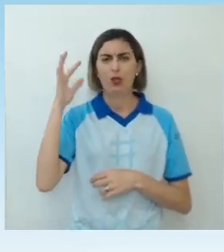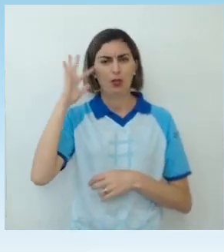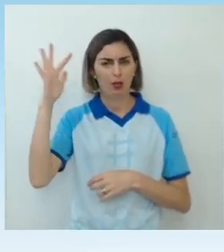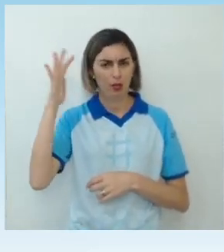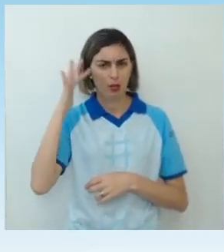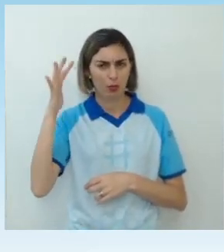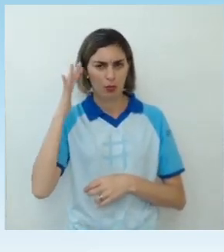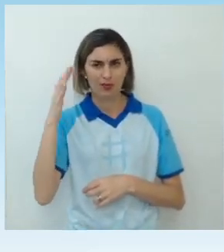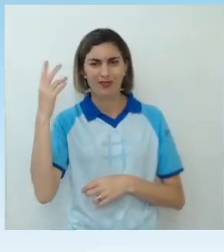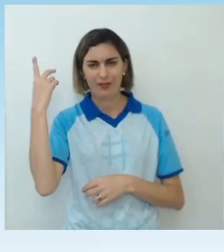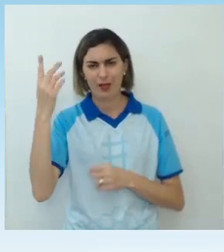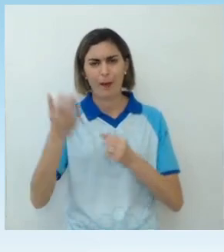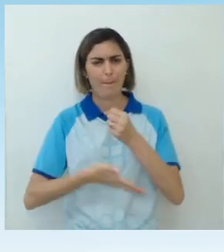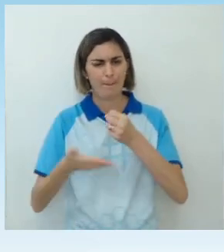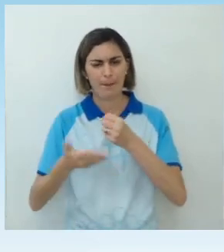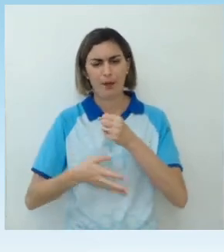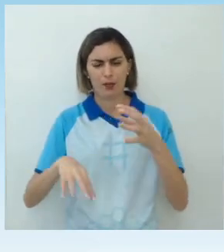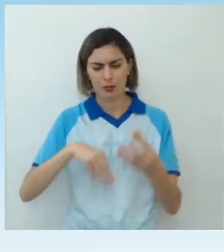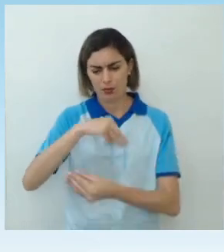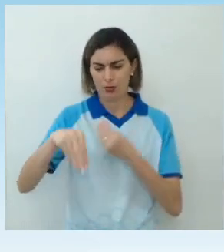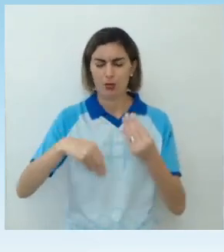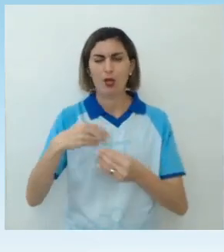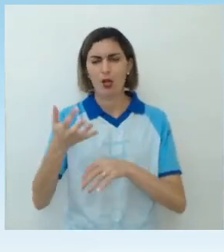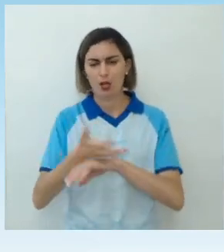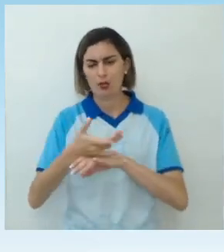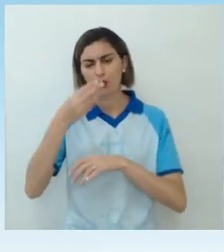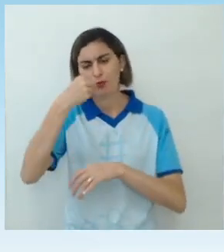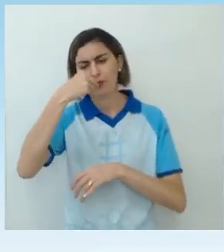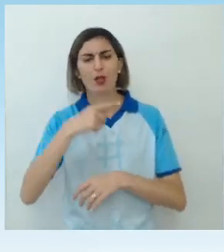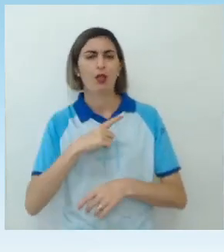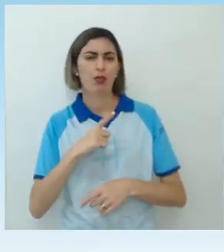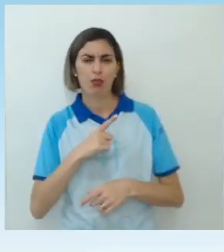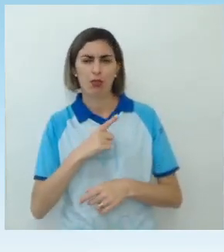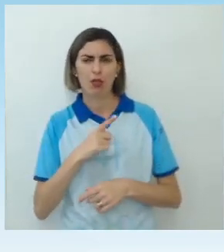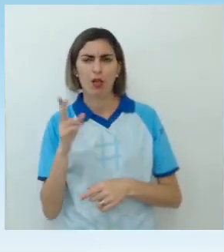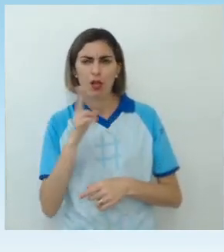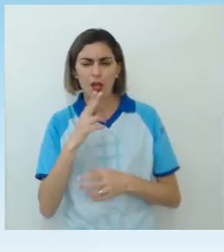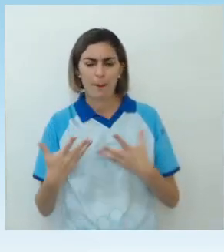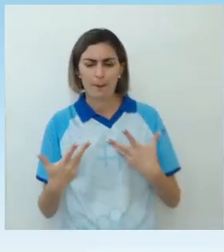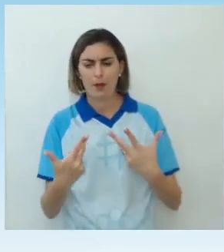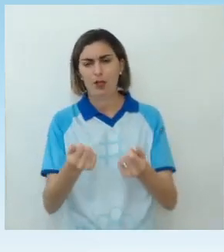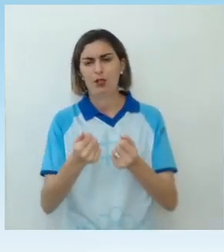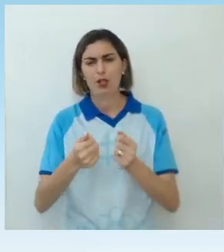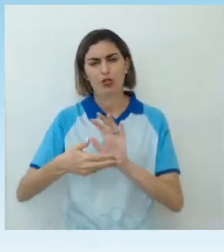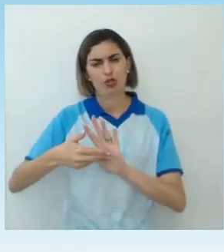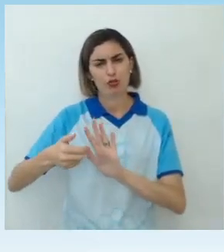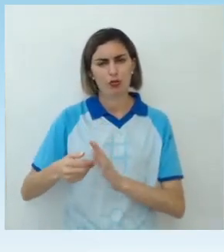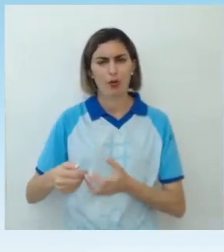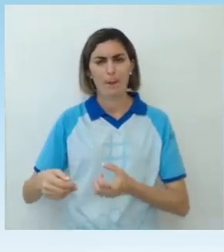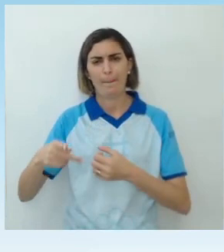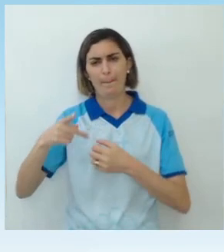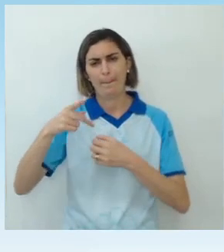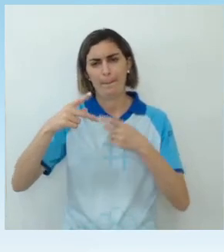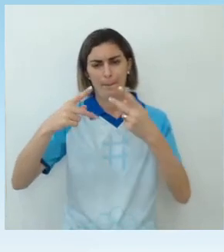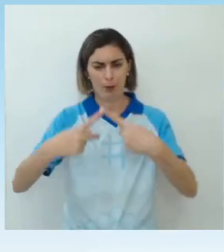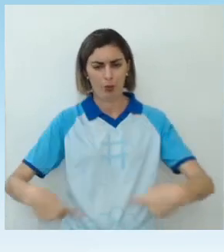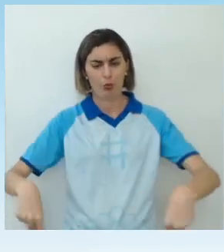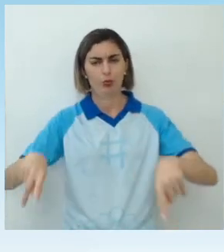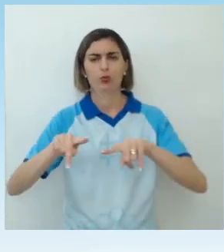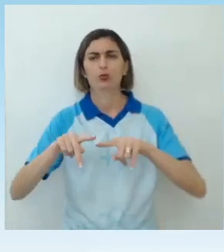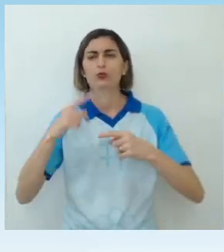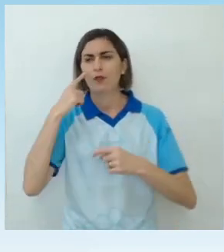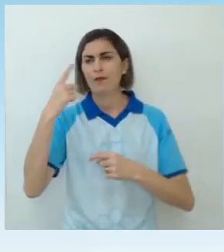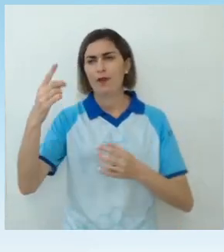de Bronsted Lowry, as bases conjugadas de ácidos fracos possuem ligeira habilidade em remover prótons. Então vê, a